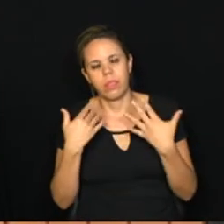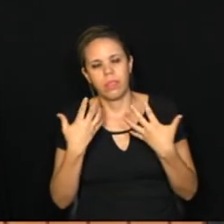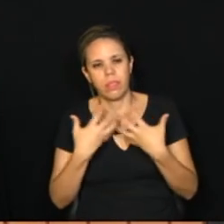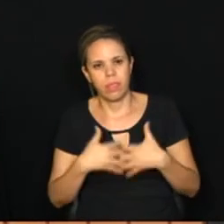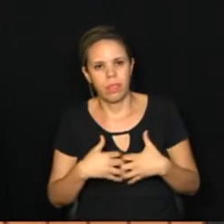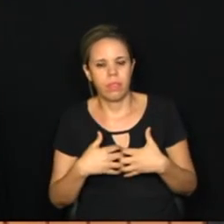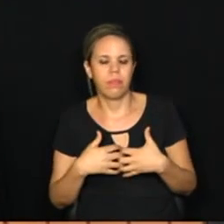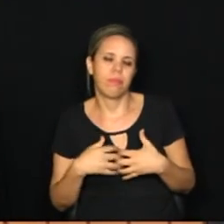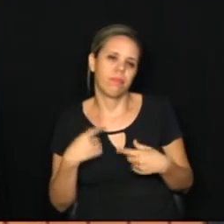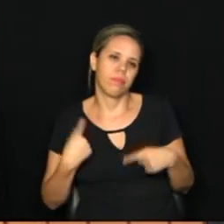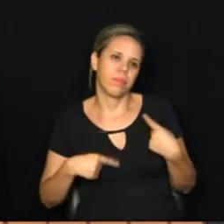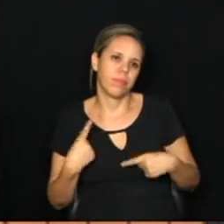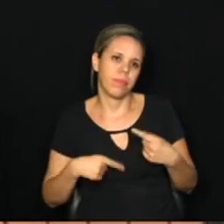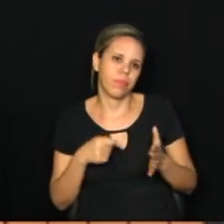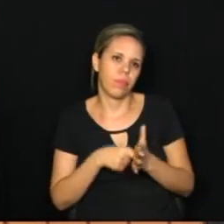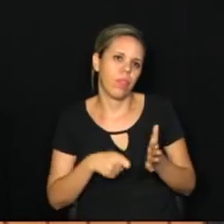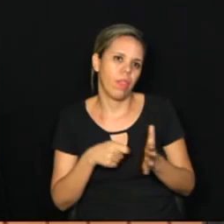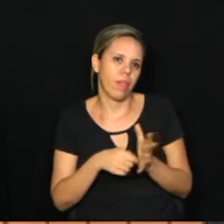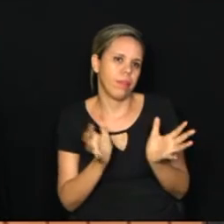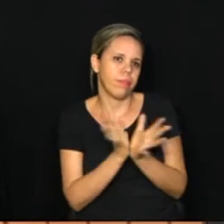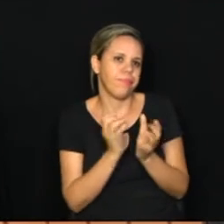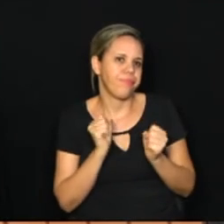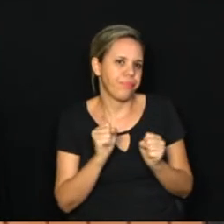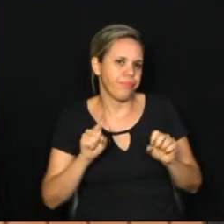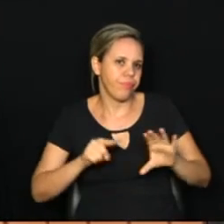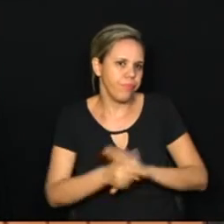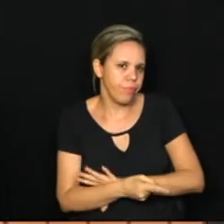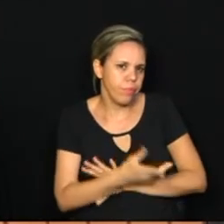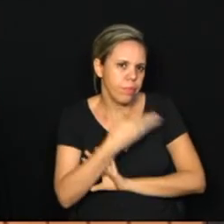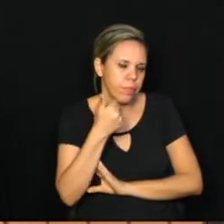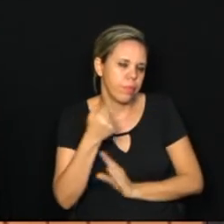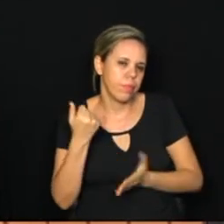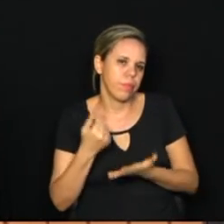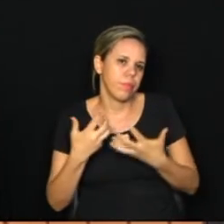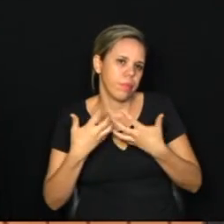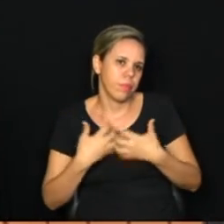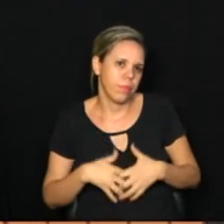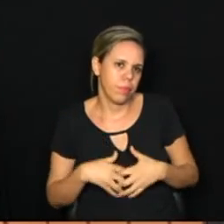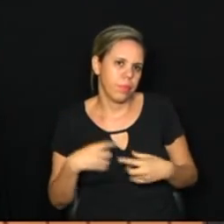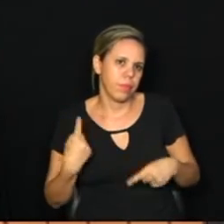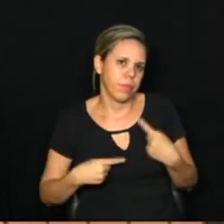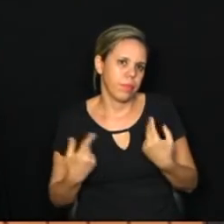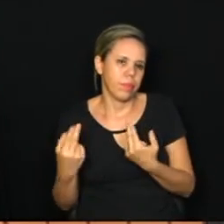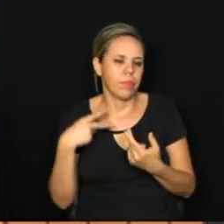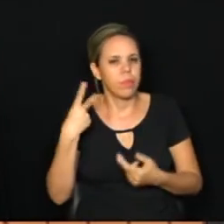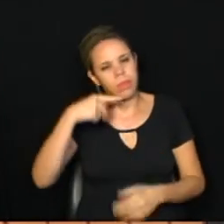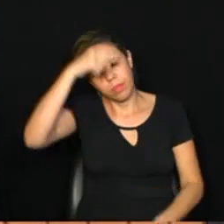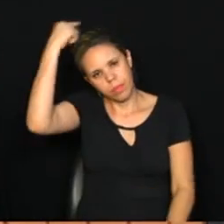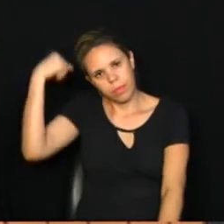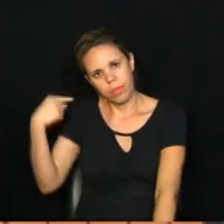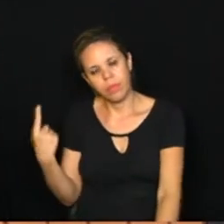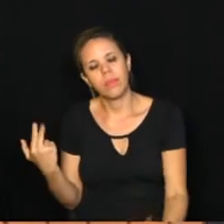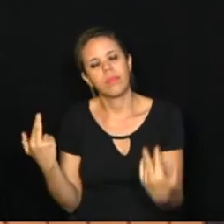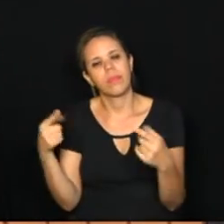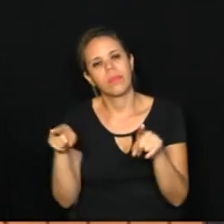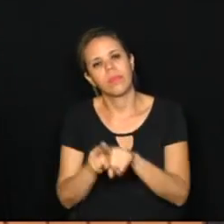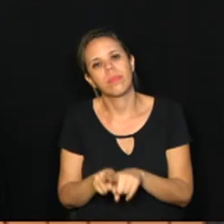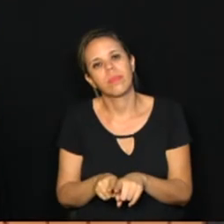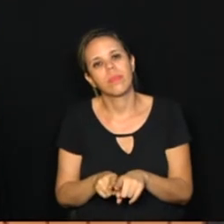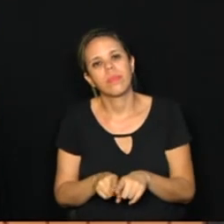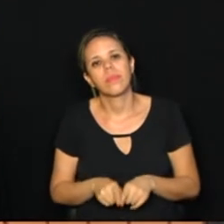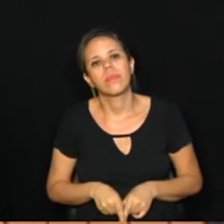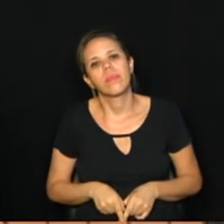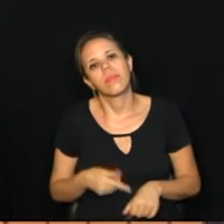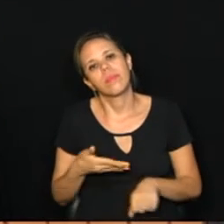discutir uma pauta da comissão que a gente possa aprofundar essa discussão, assim como o vereador Paulo Gaspar, que também